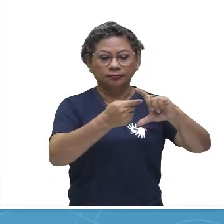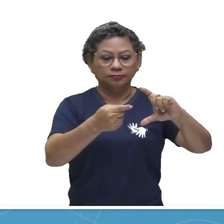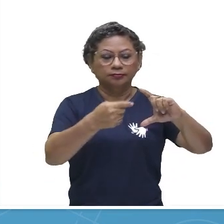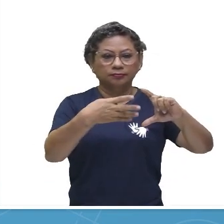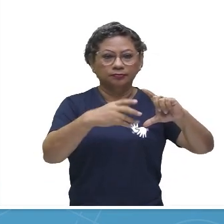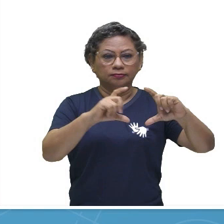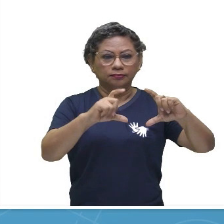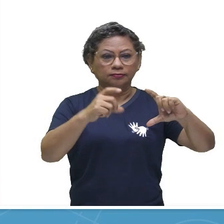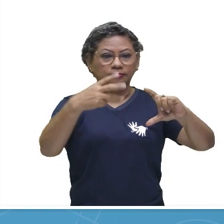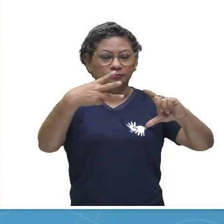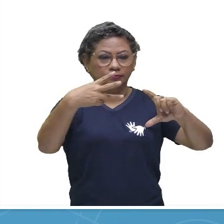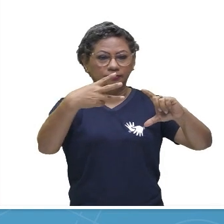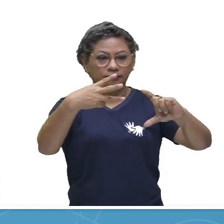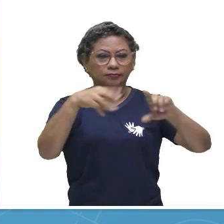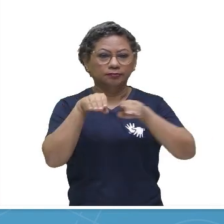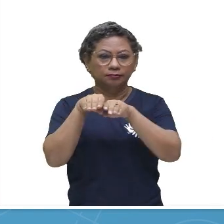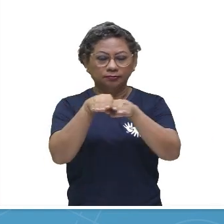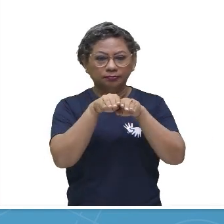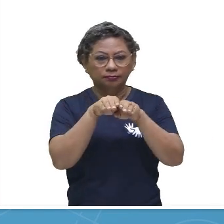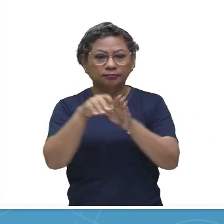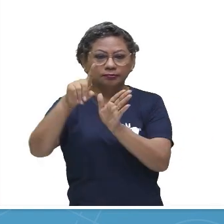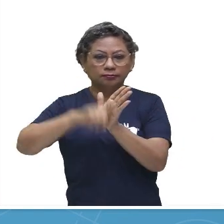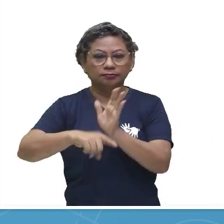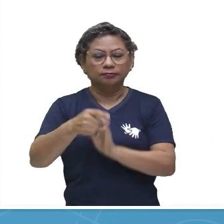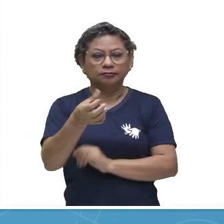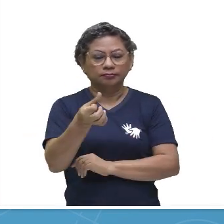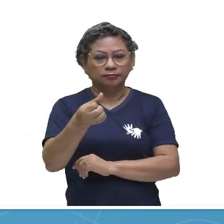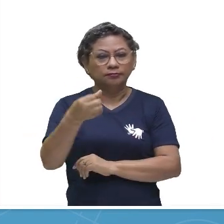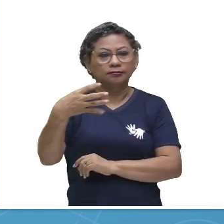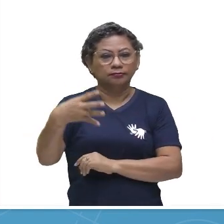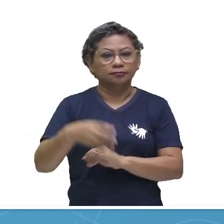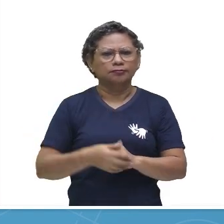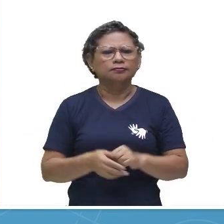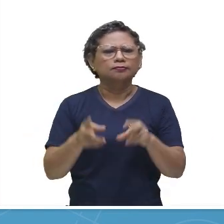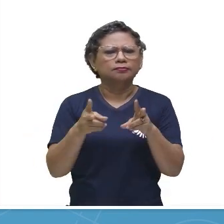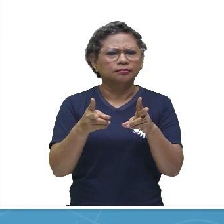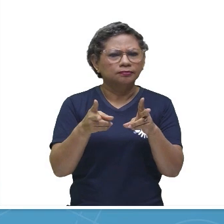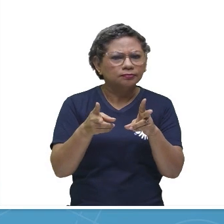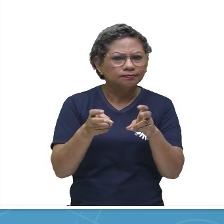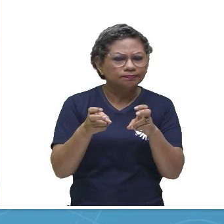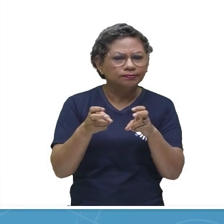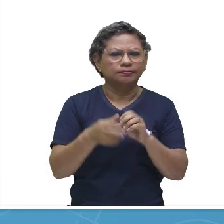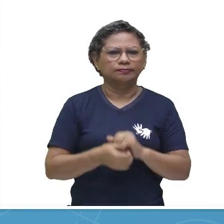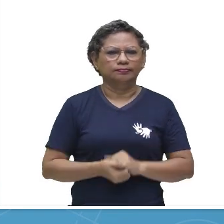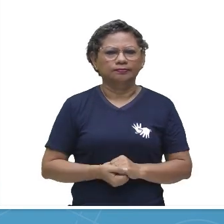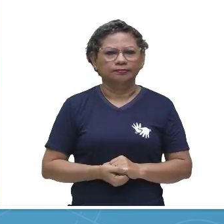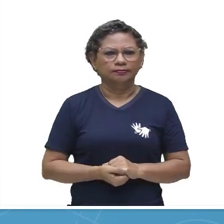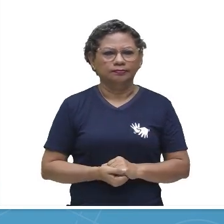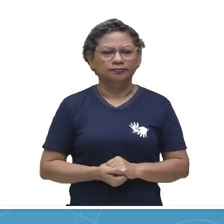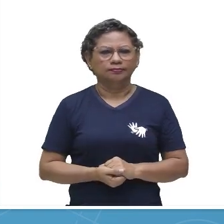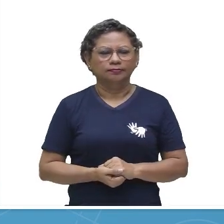A próxima situação é quando nós temos aí uma base negativa com um expoente ímpar, correto?